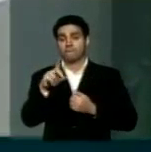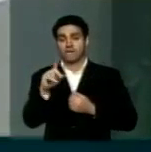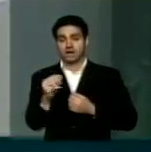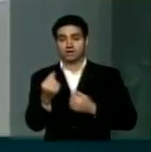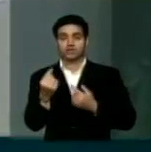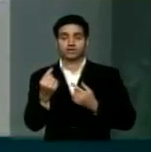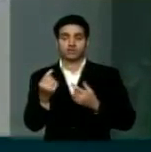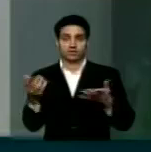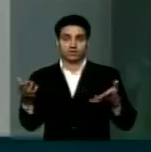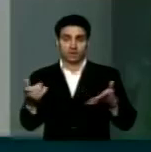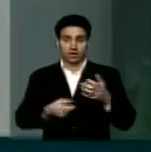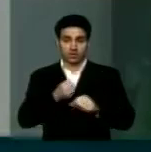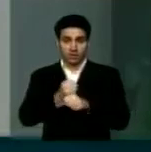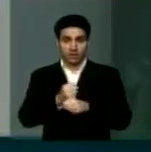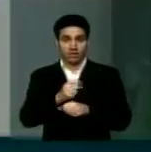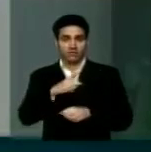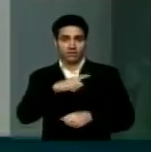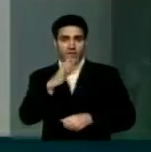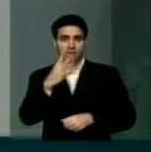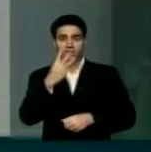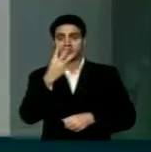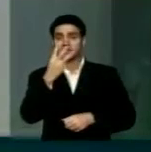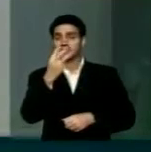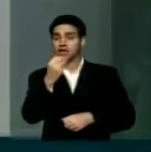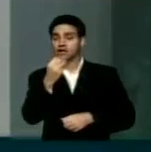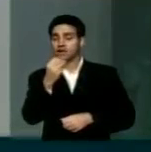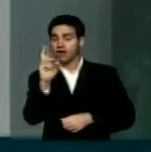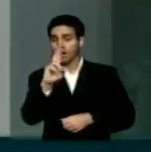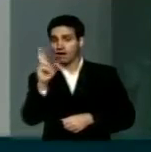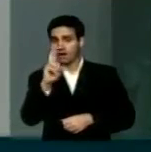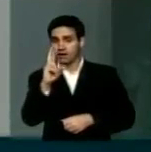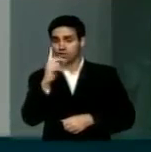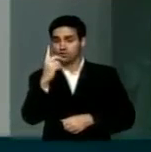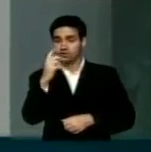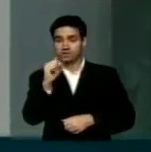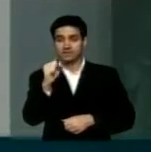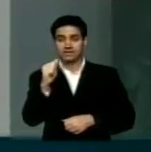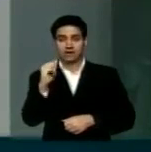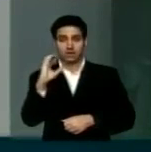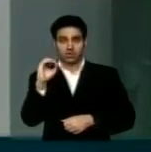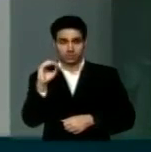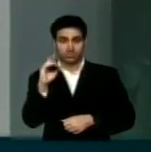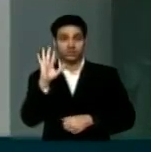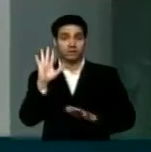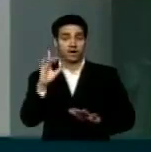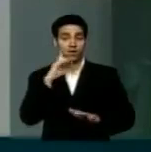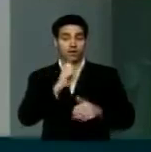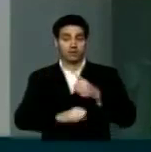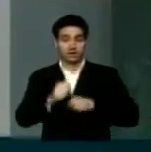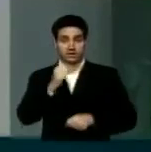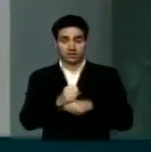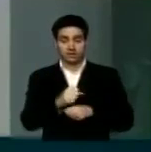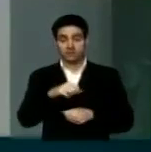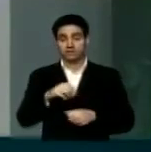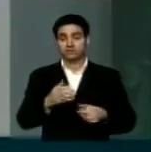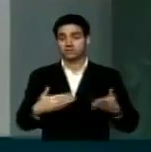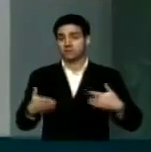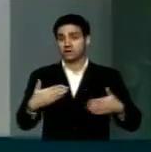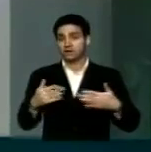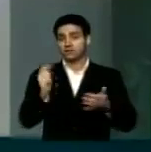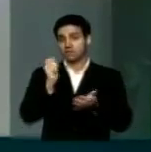safra atual está em torno de R$ 30 a saca, deputados, quando no ano passado o mercado pagava a